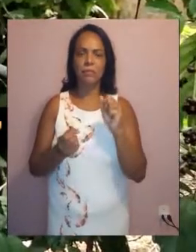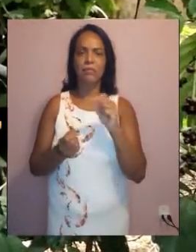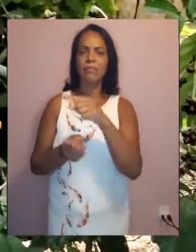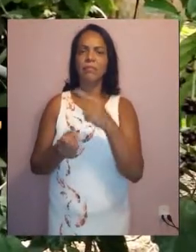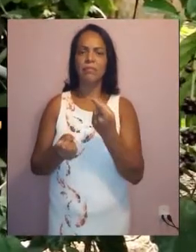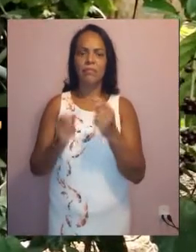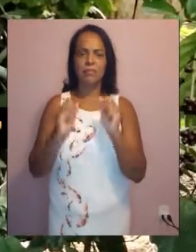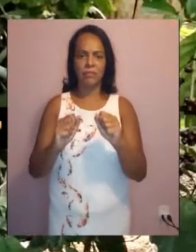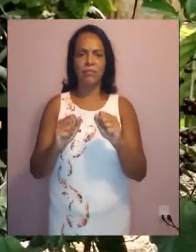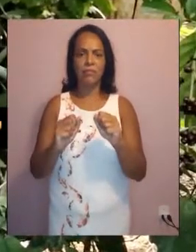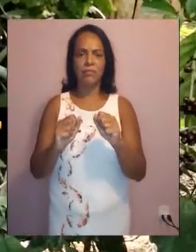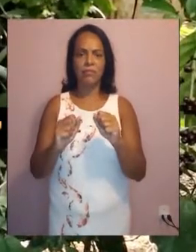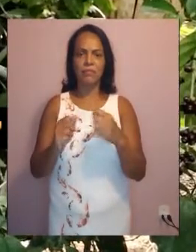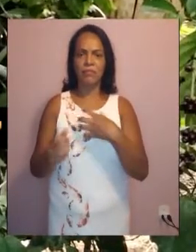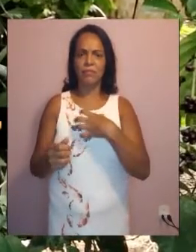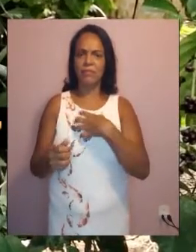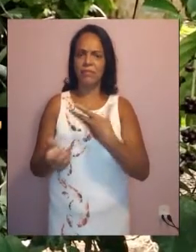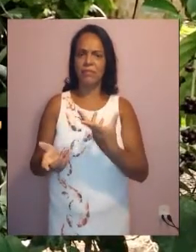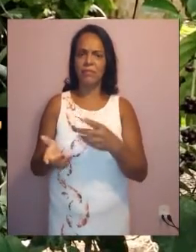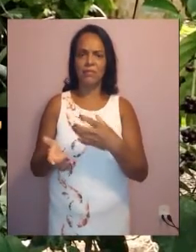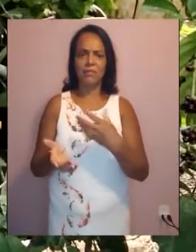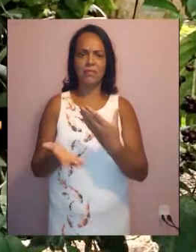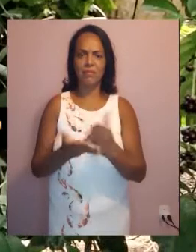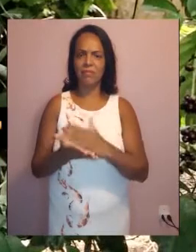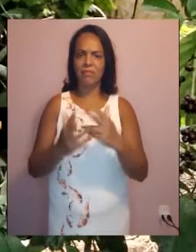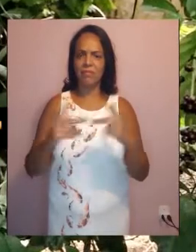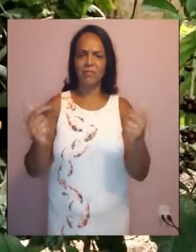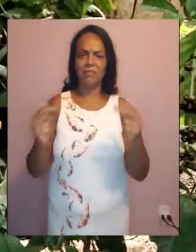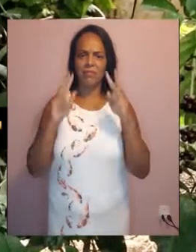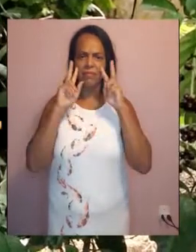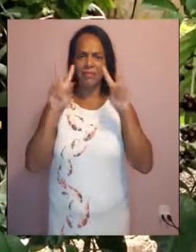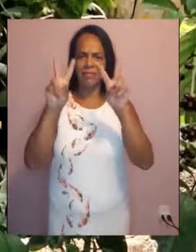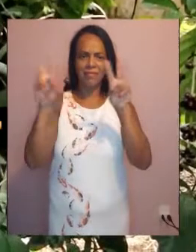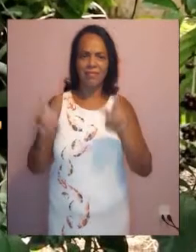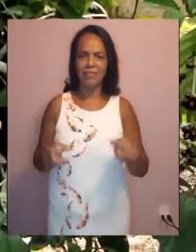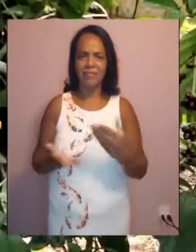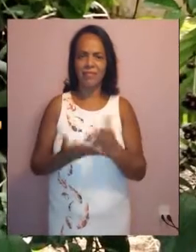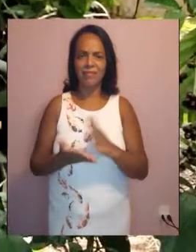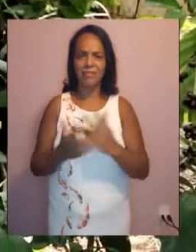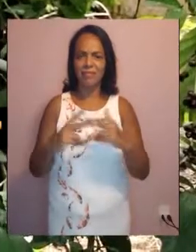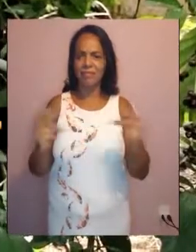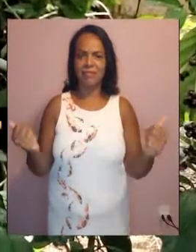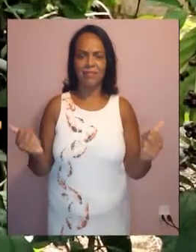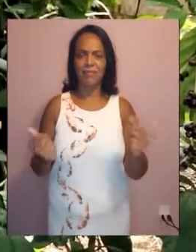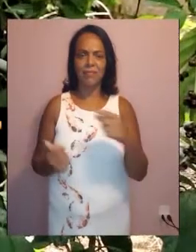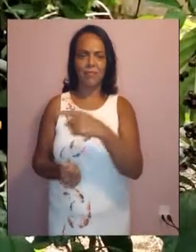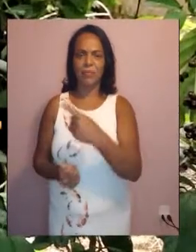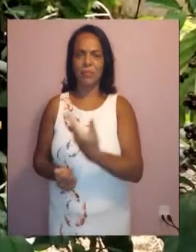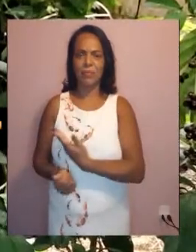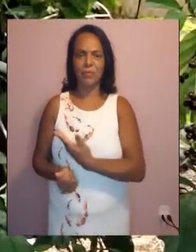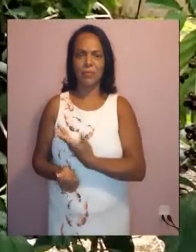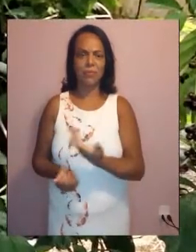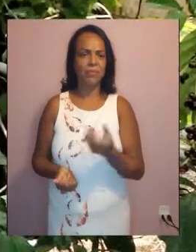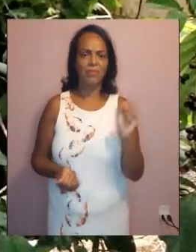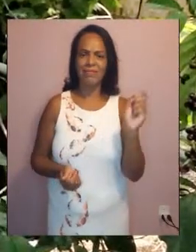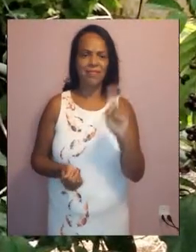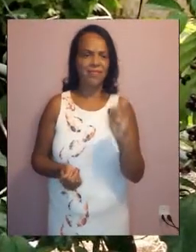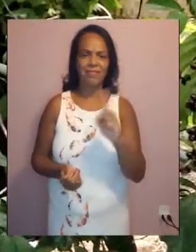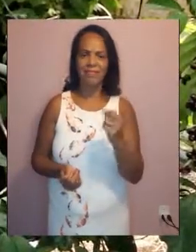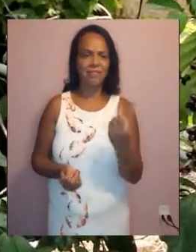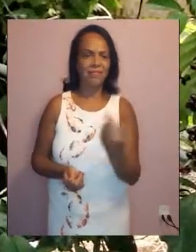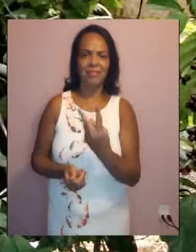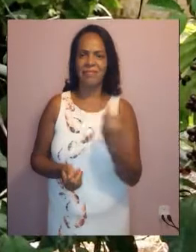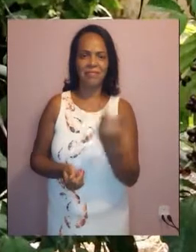aí, tá sentindo alguma coisa? Tá vendo alguma coisa? Não, não. E tu?